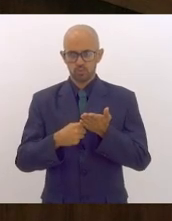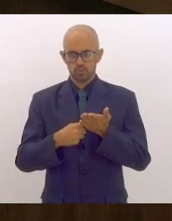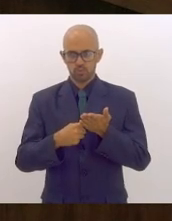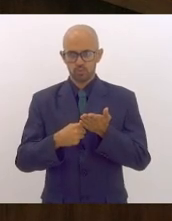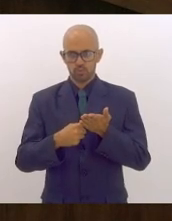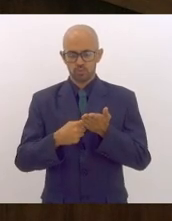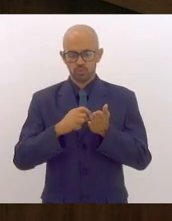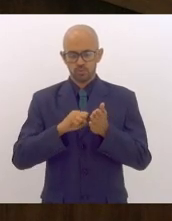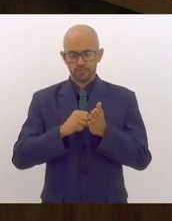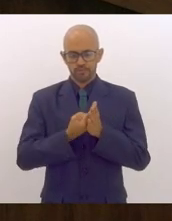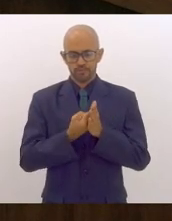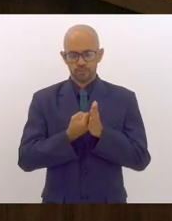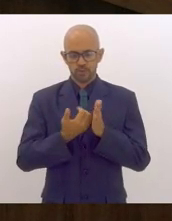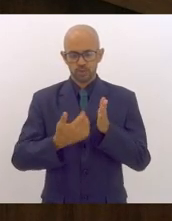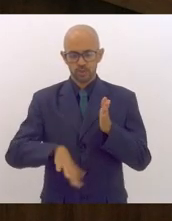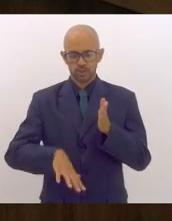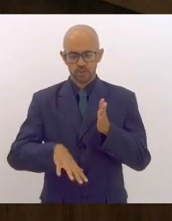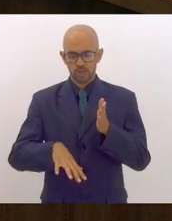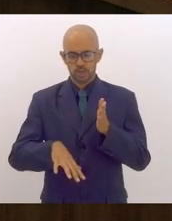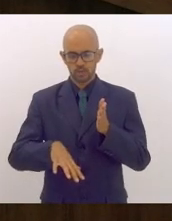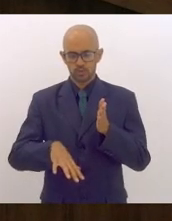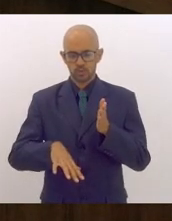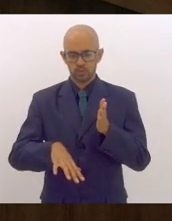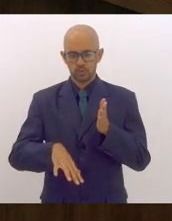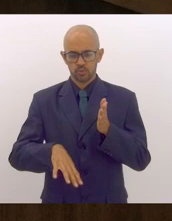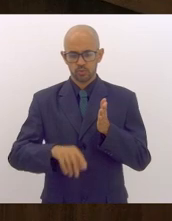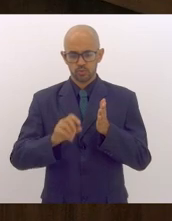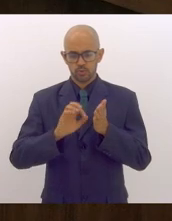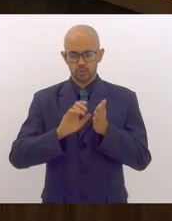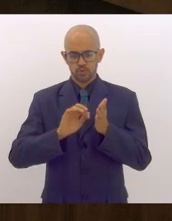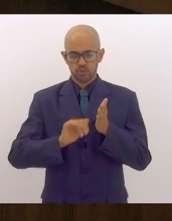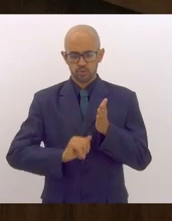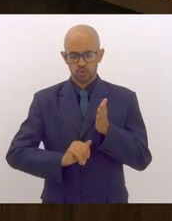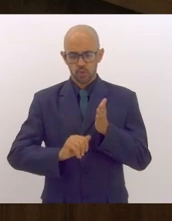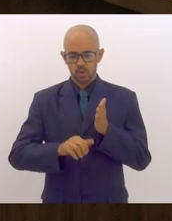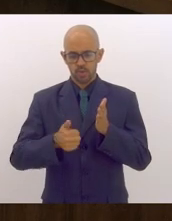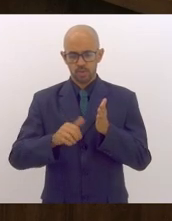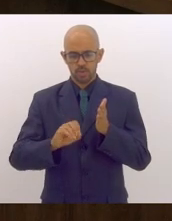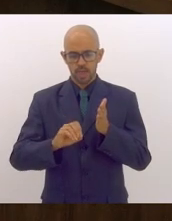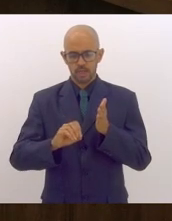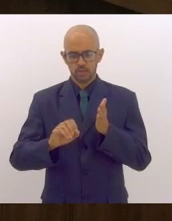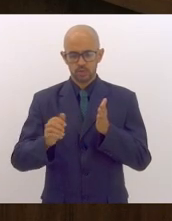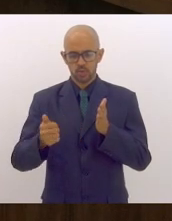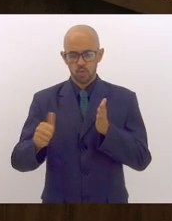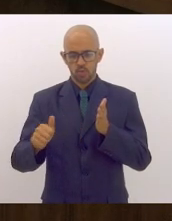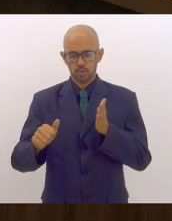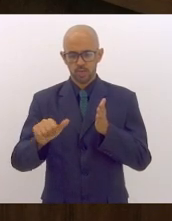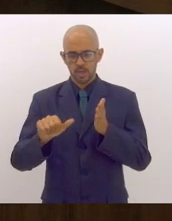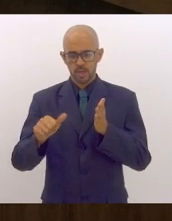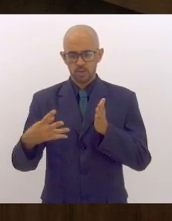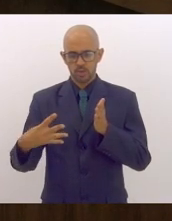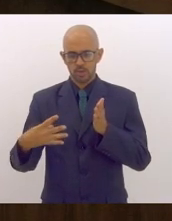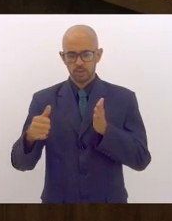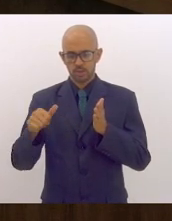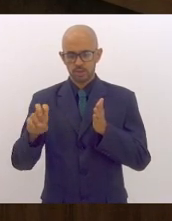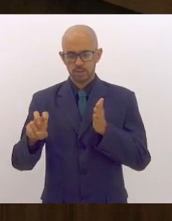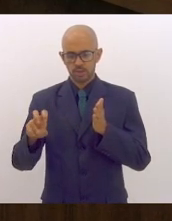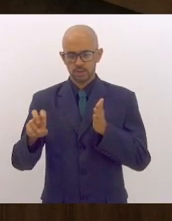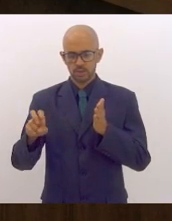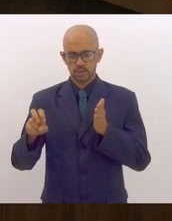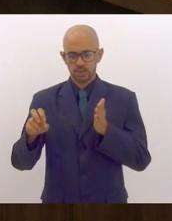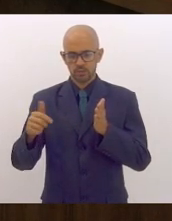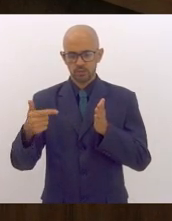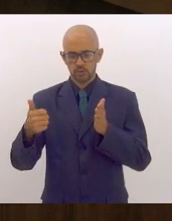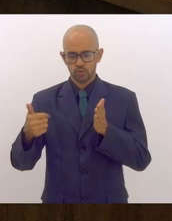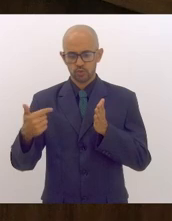Os vetos rejeitados, que o senhor escreveu, 10, 11, 14, 15, 21,